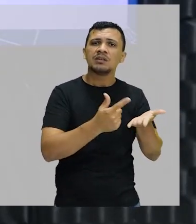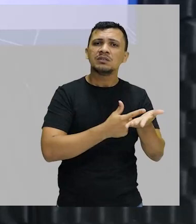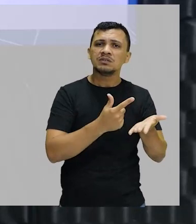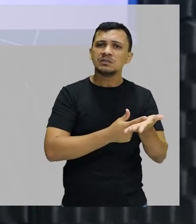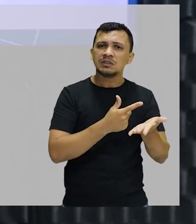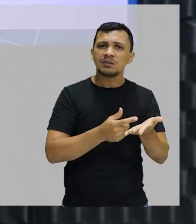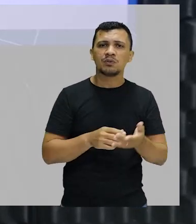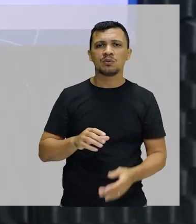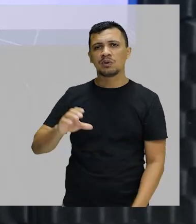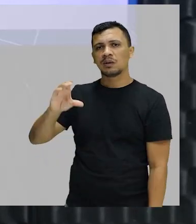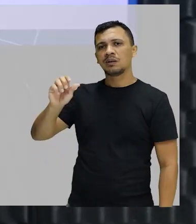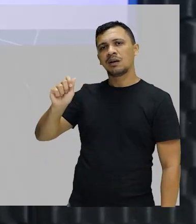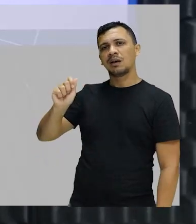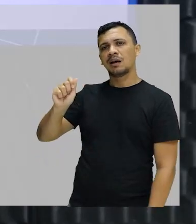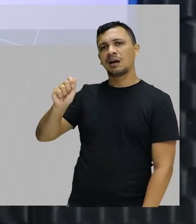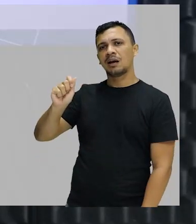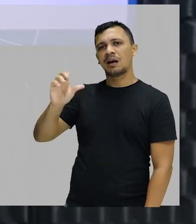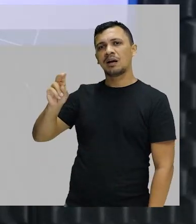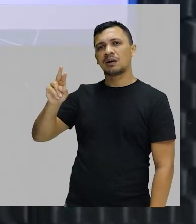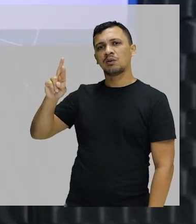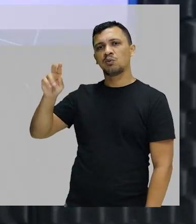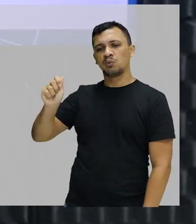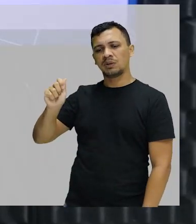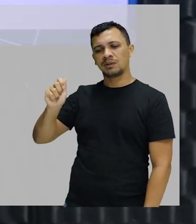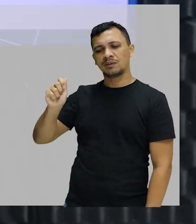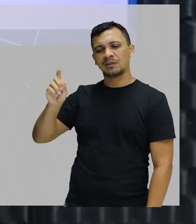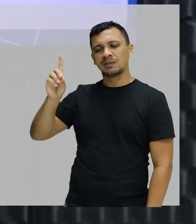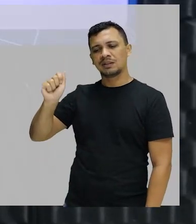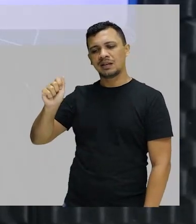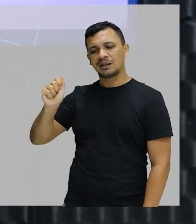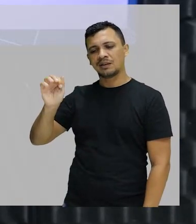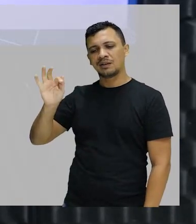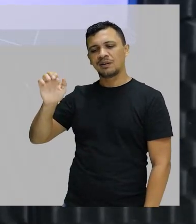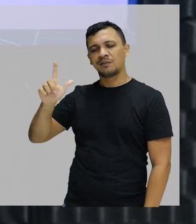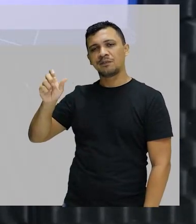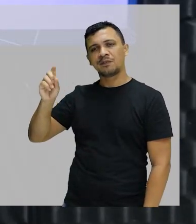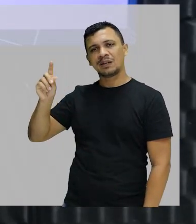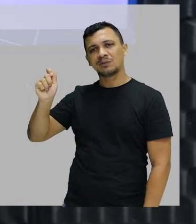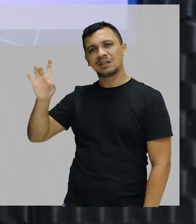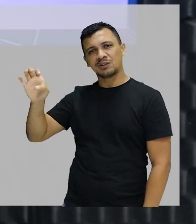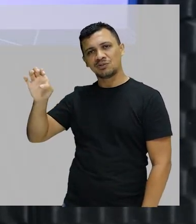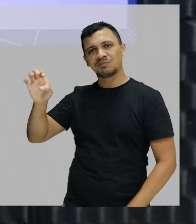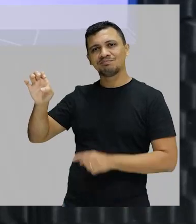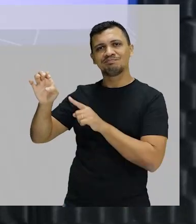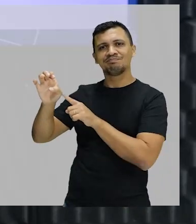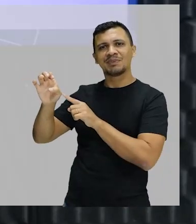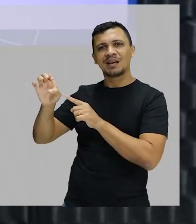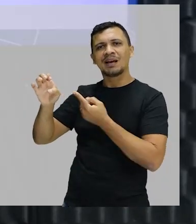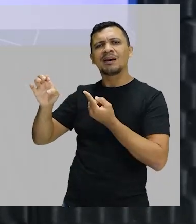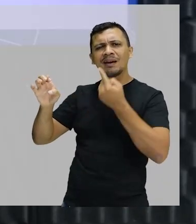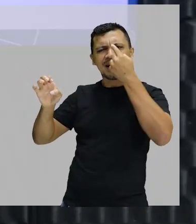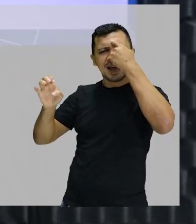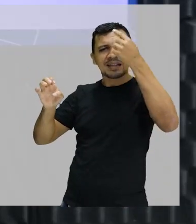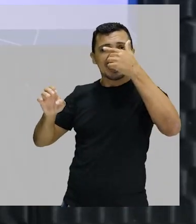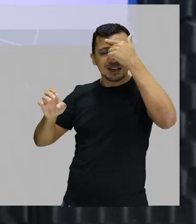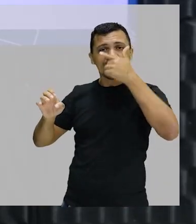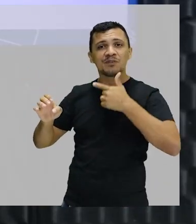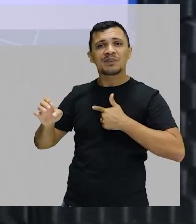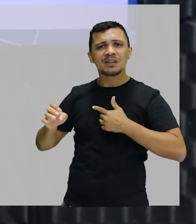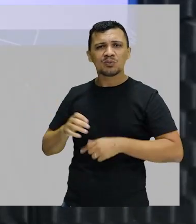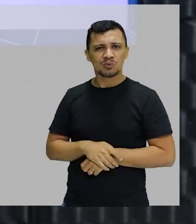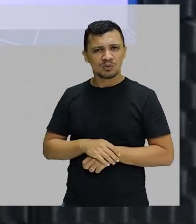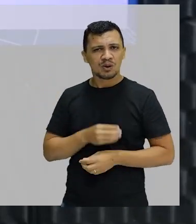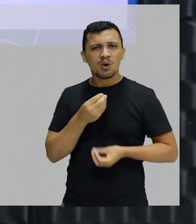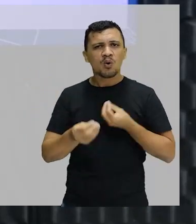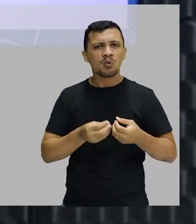da Fealdade. Fealdade vem da ideia de feiura, beleza? A Cura da Fealdade é o título do livro